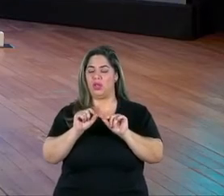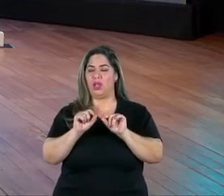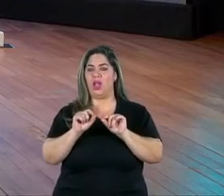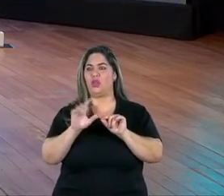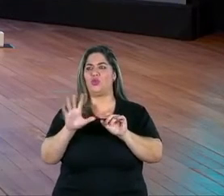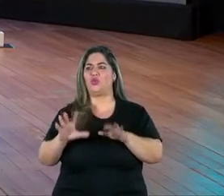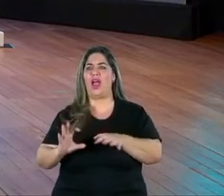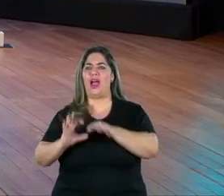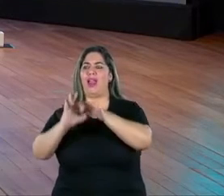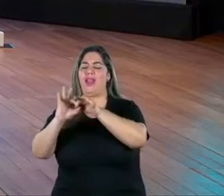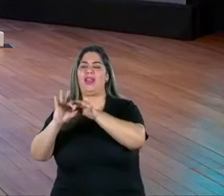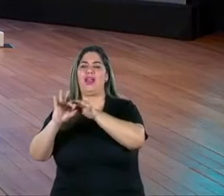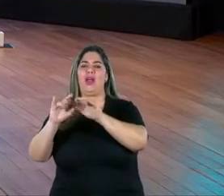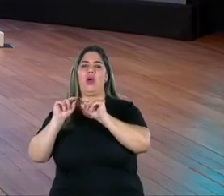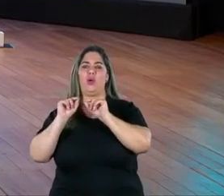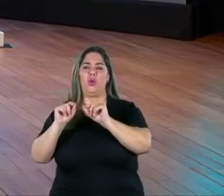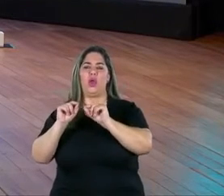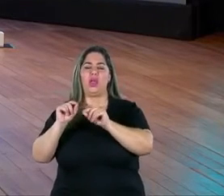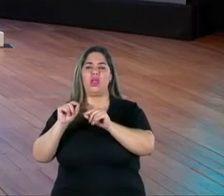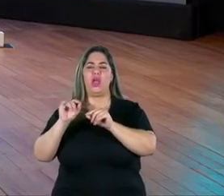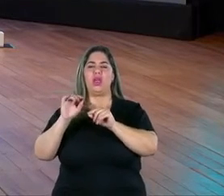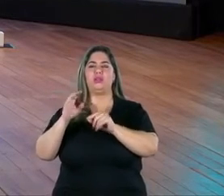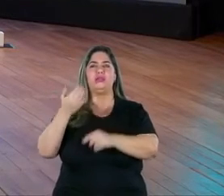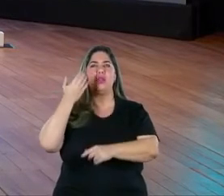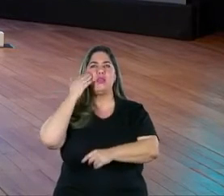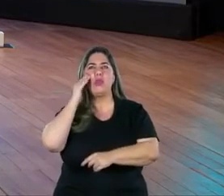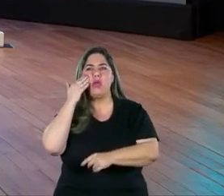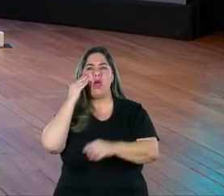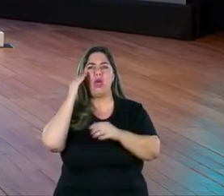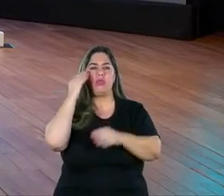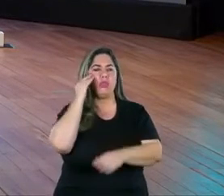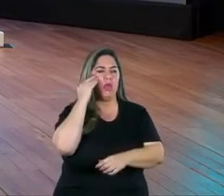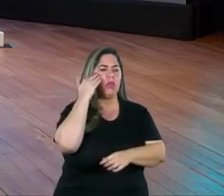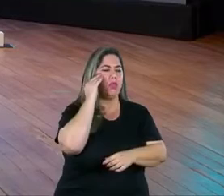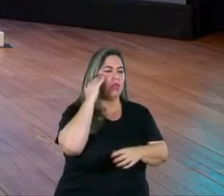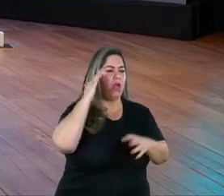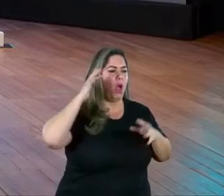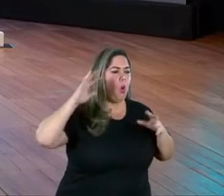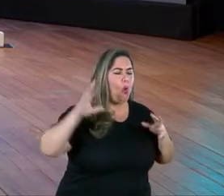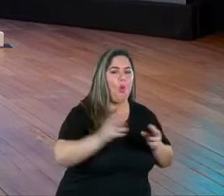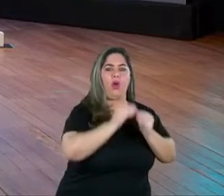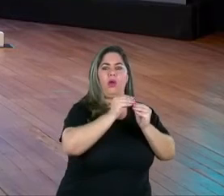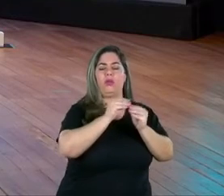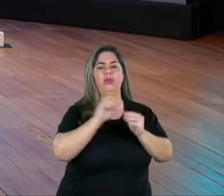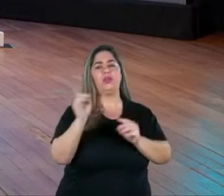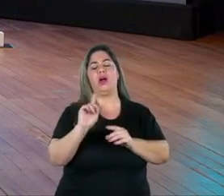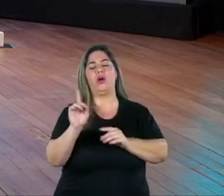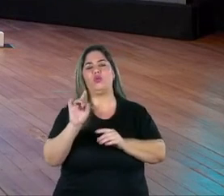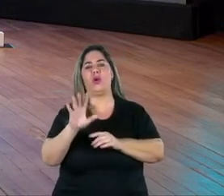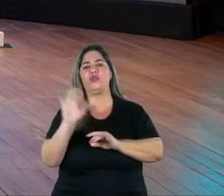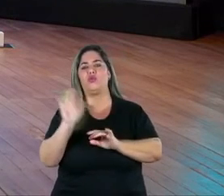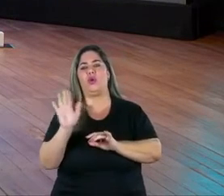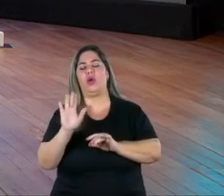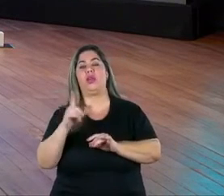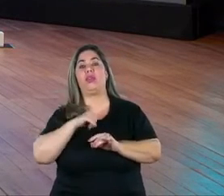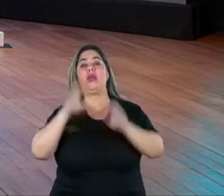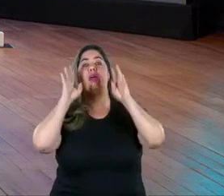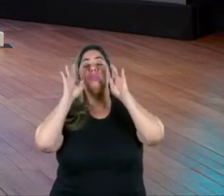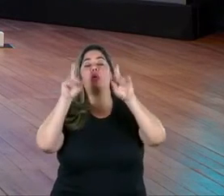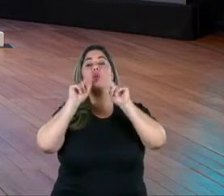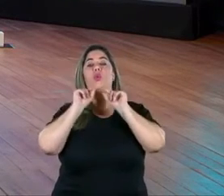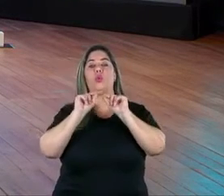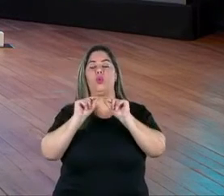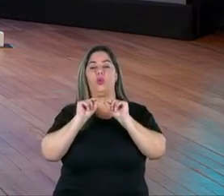esteja ligado apenas ao fato de compreender as formas de organização da realidade. A posição tomada no interior dessa teoria